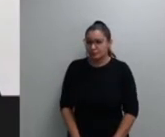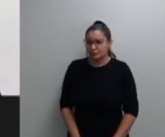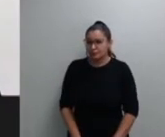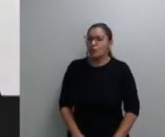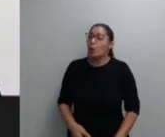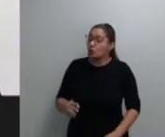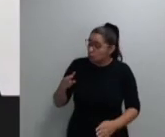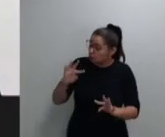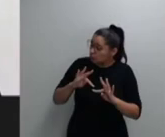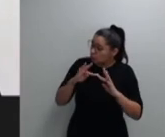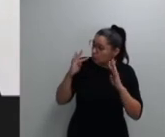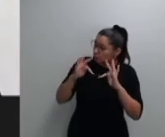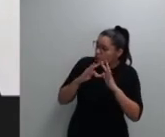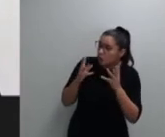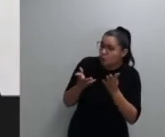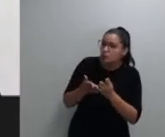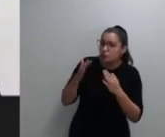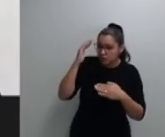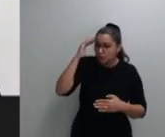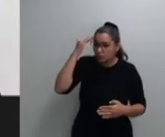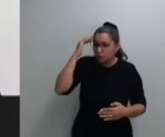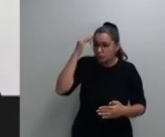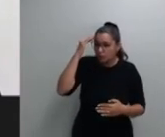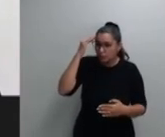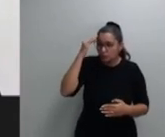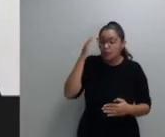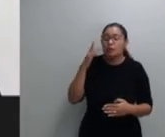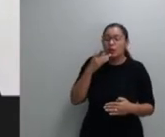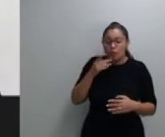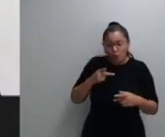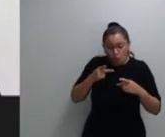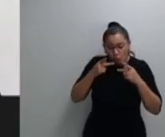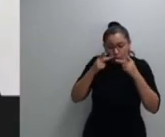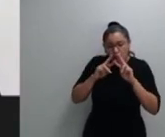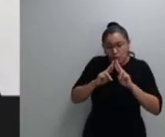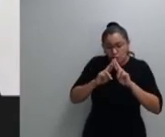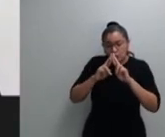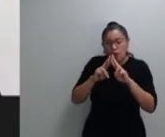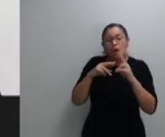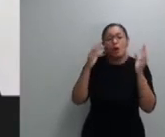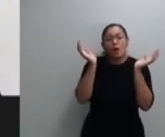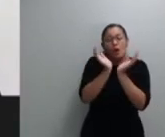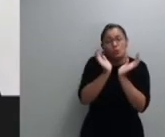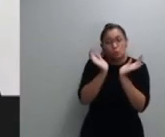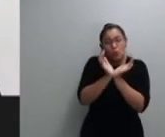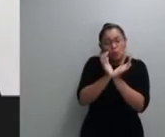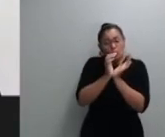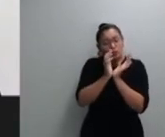acordo então eu proclamo que a turma por unanimidade